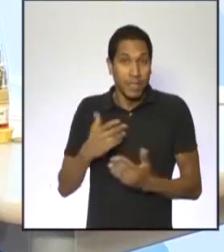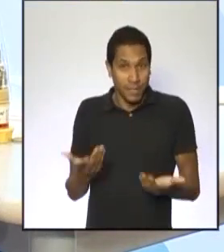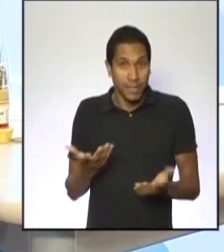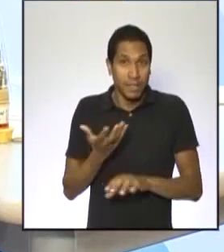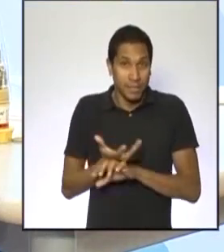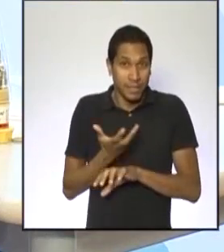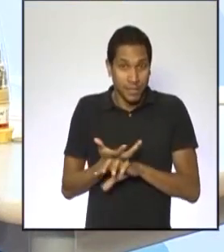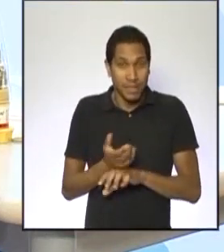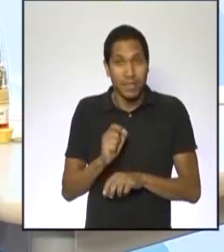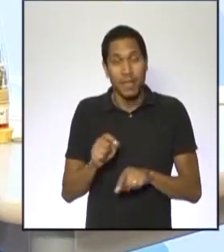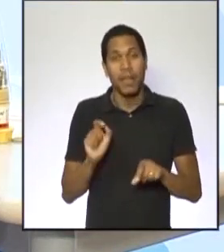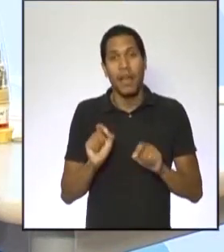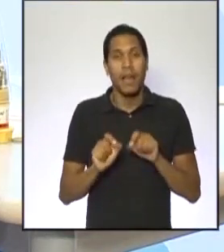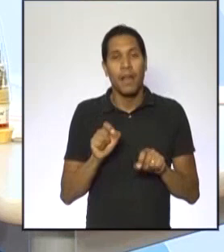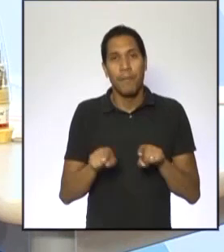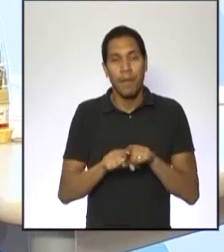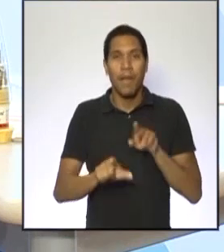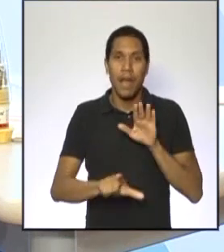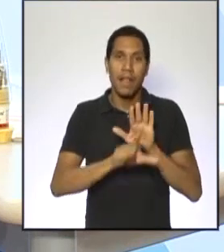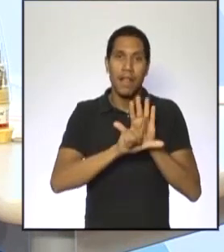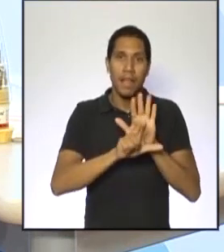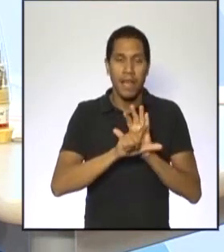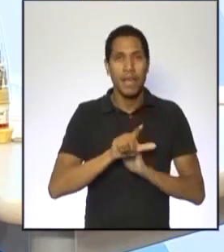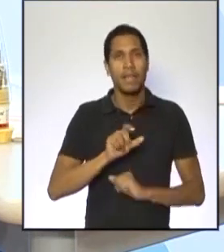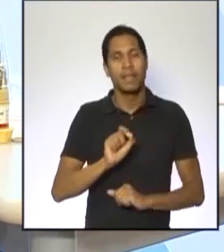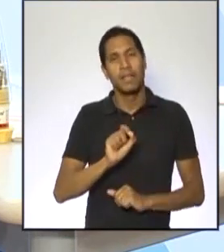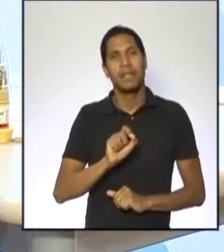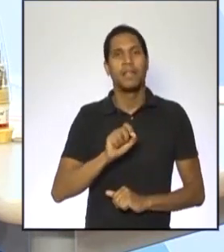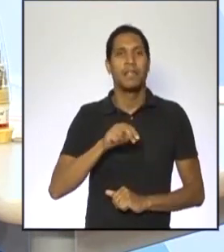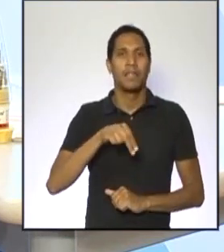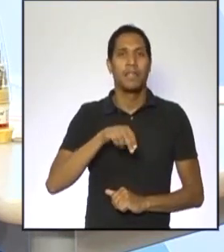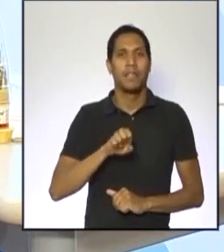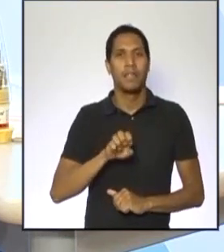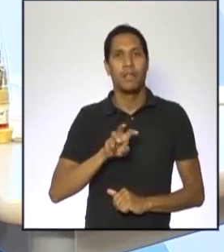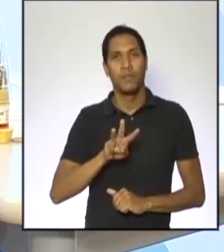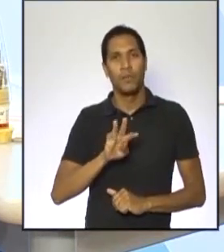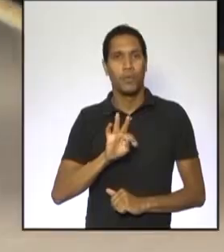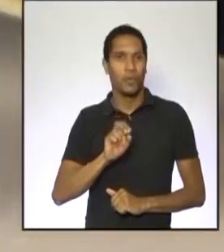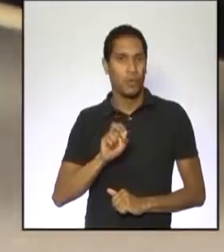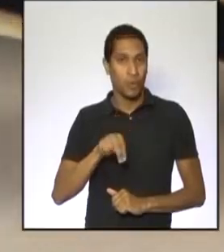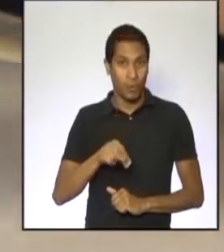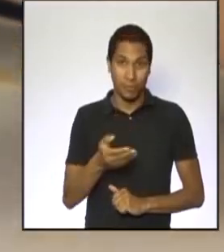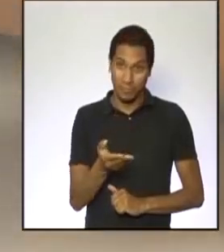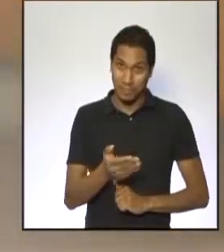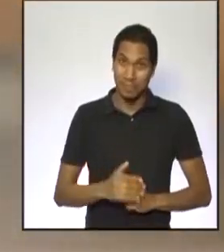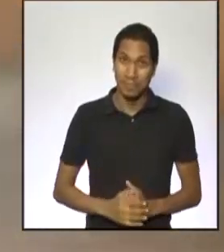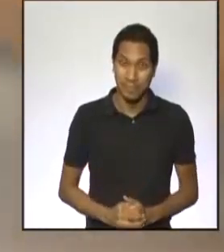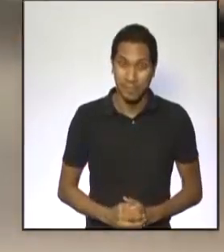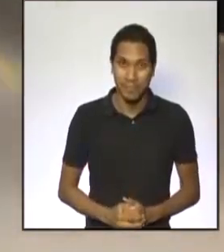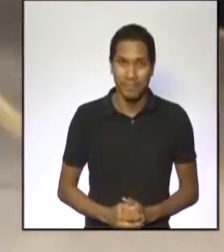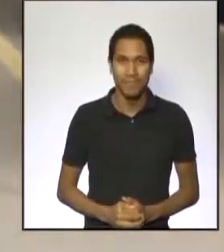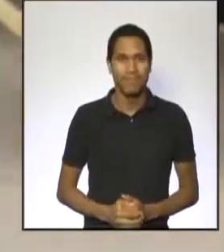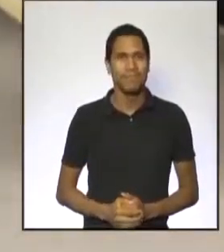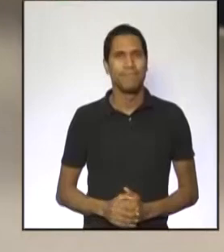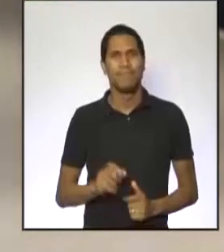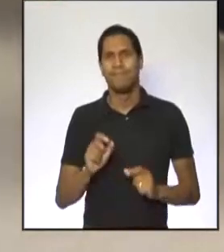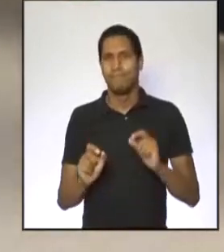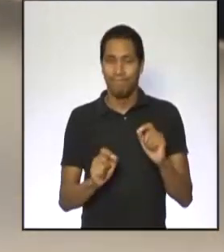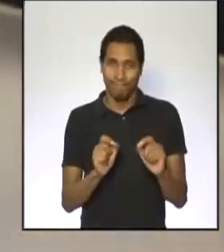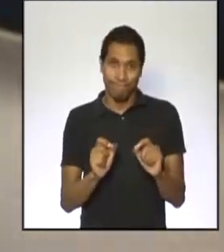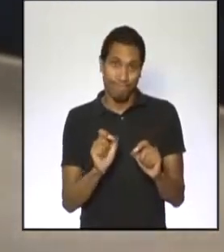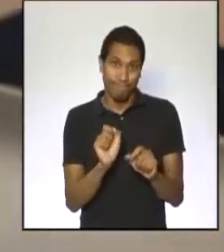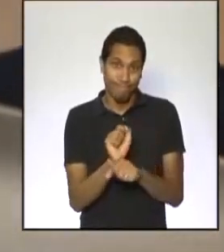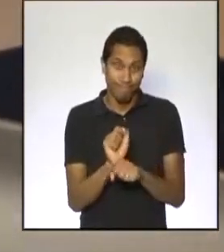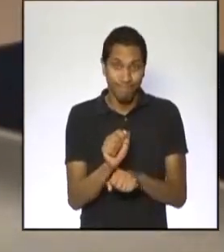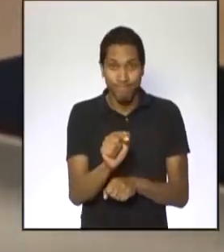a lei de ação e reação de Isaac Newton. Bom, eu estou esperando a minha cola quente aqui